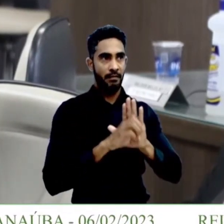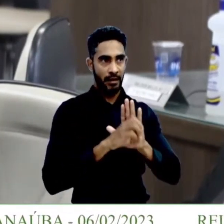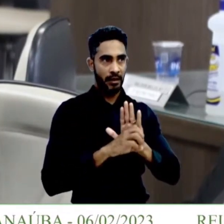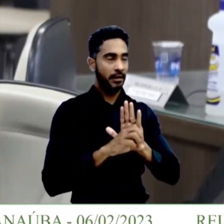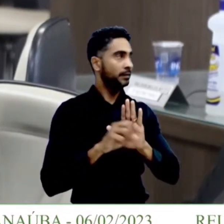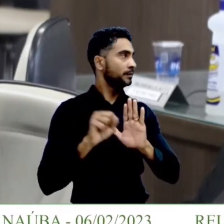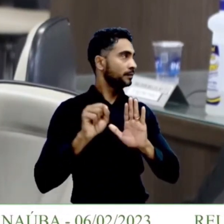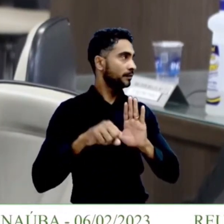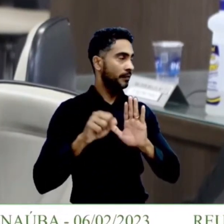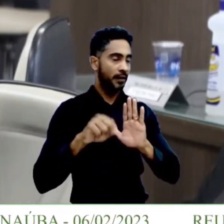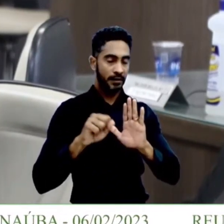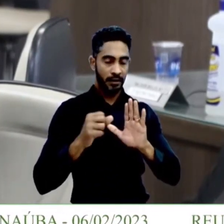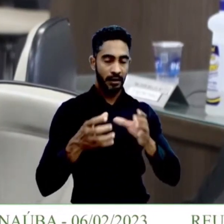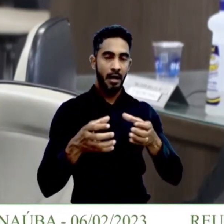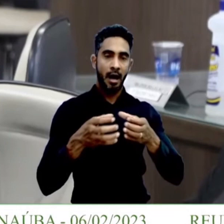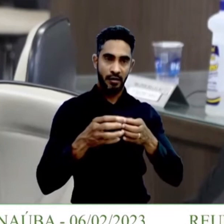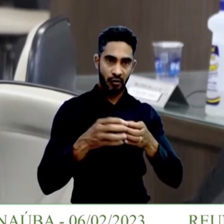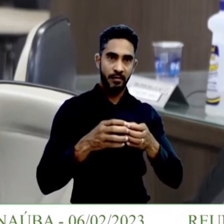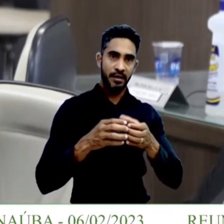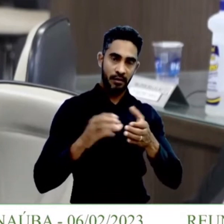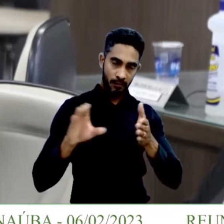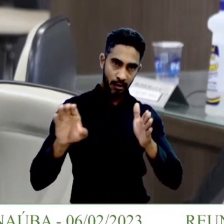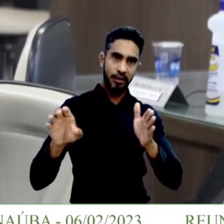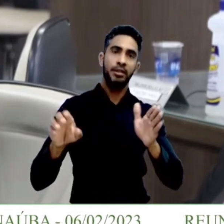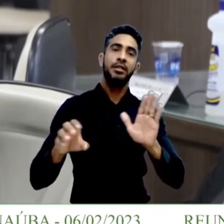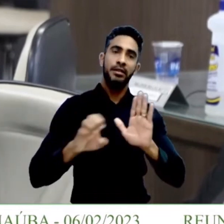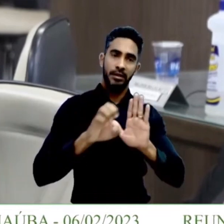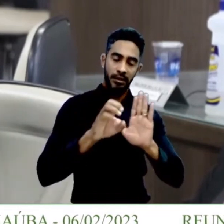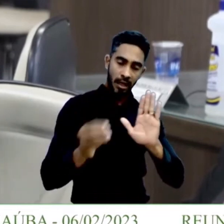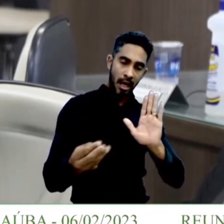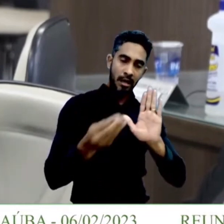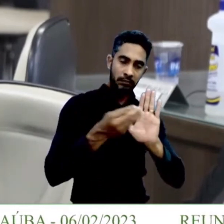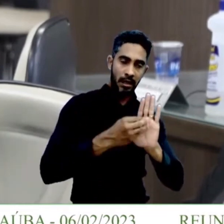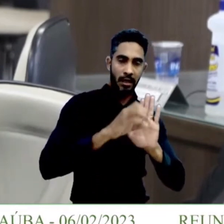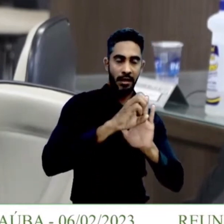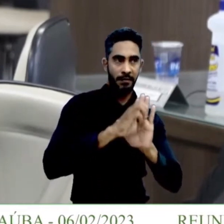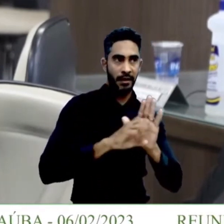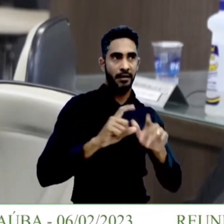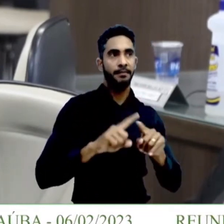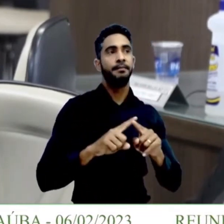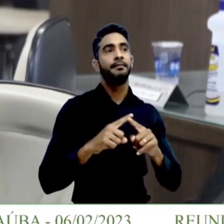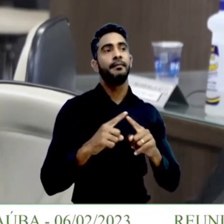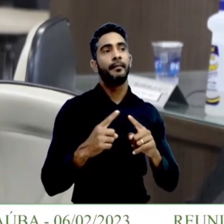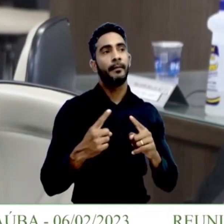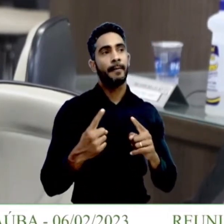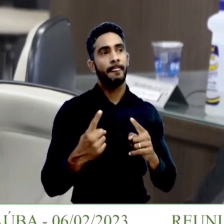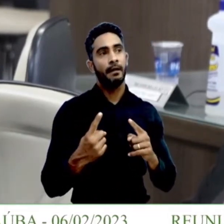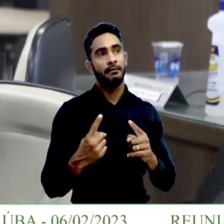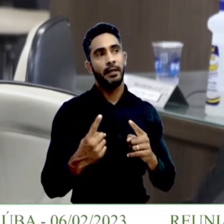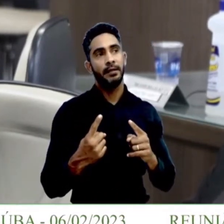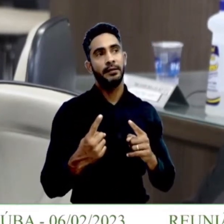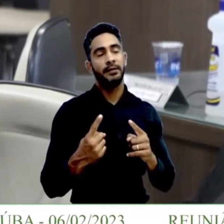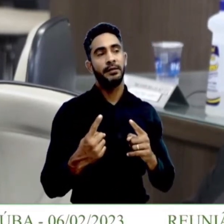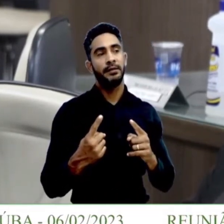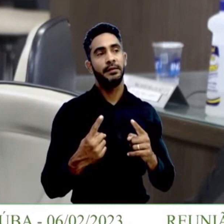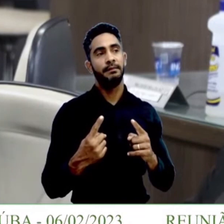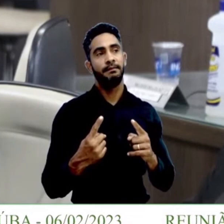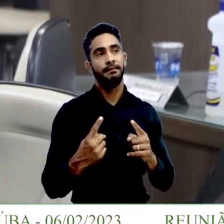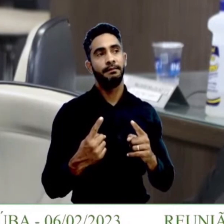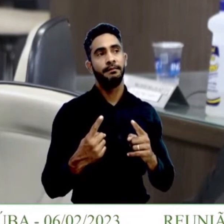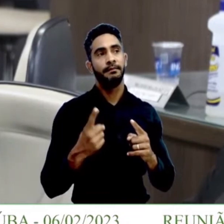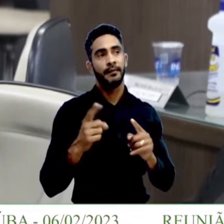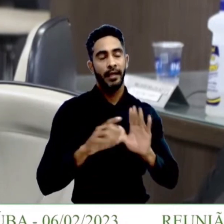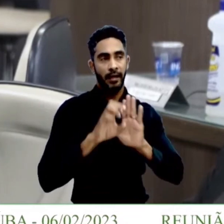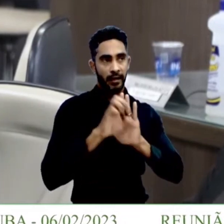né? As comissões podem colocar emendas. Porém, como eu disse para vocês,